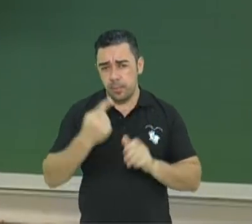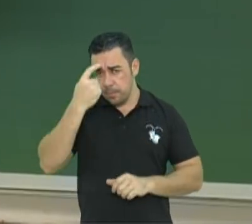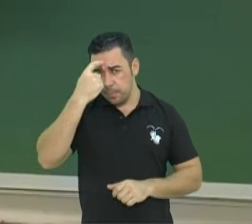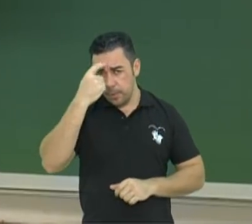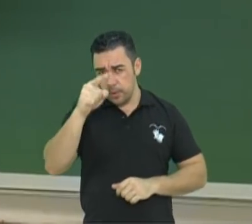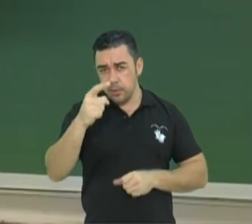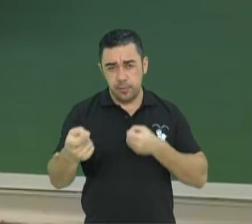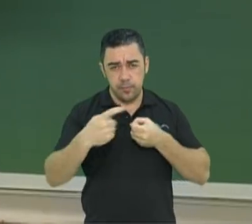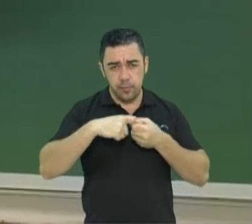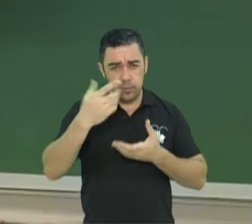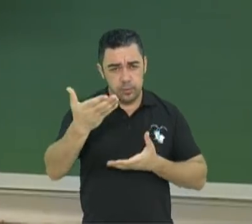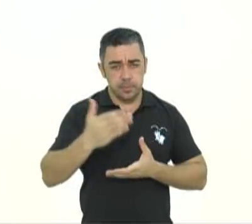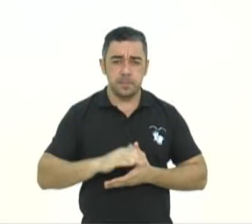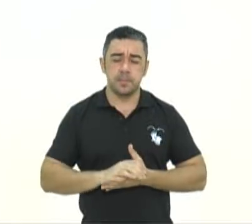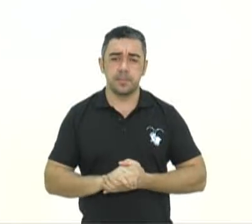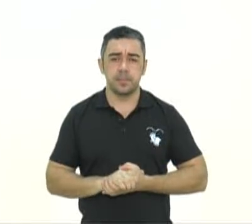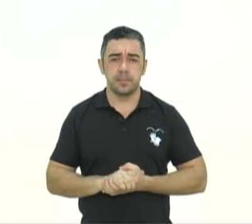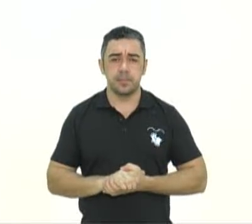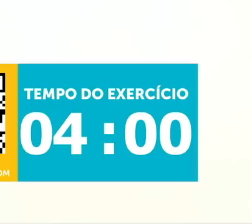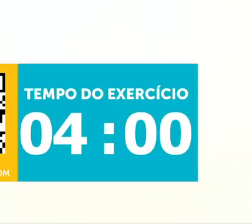um pouquinho e já voltamos.